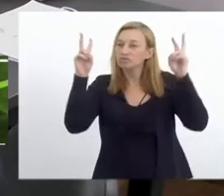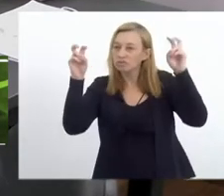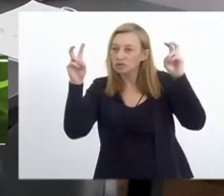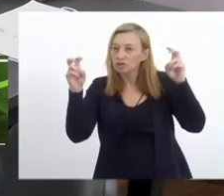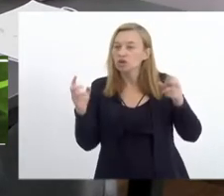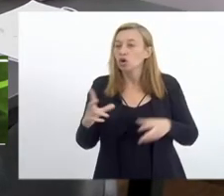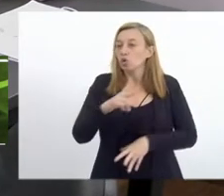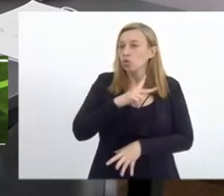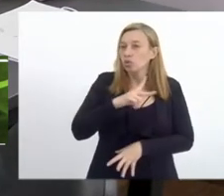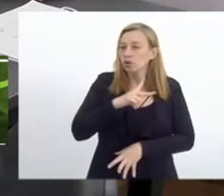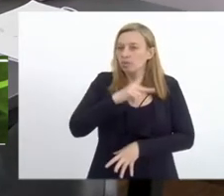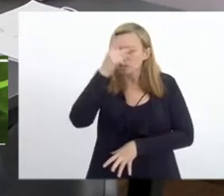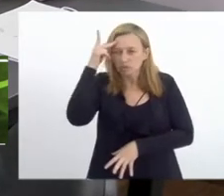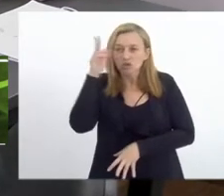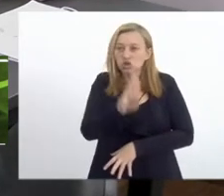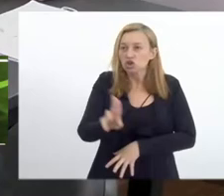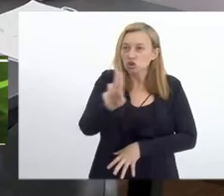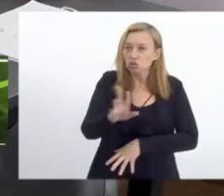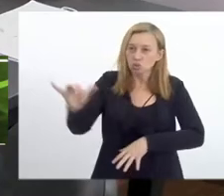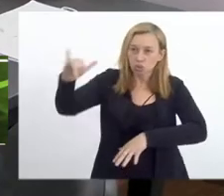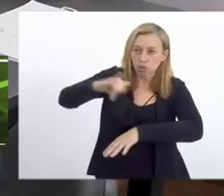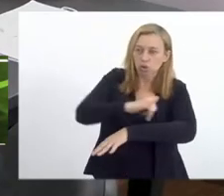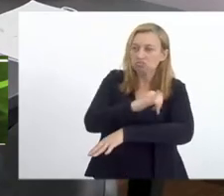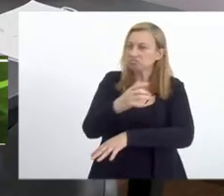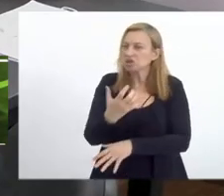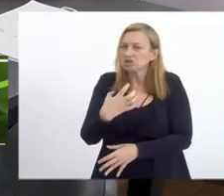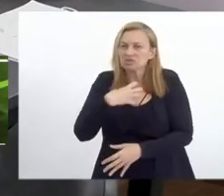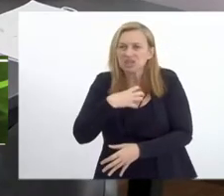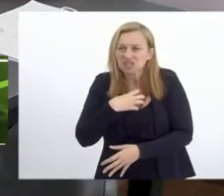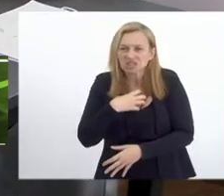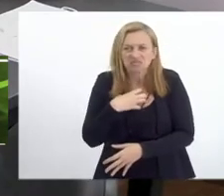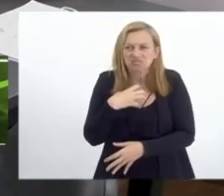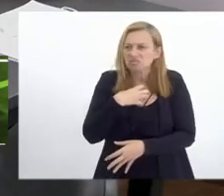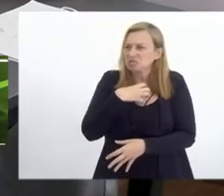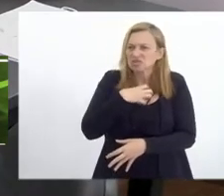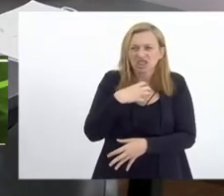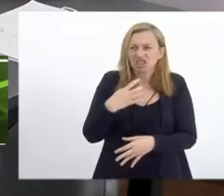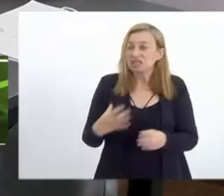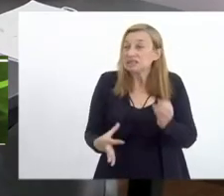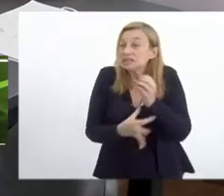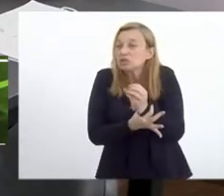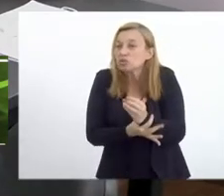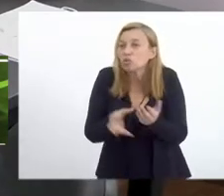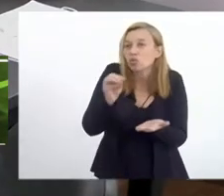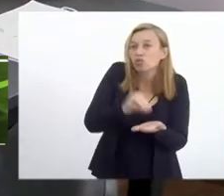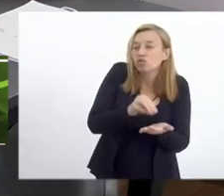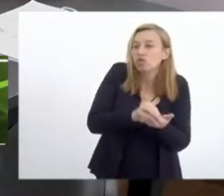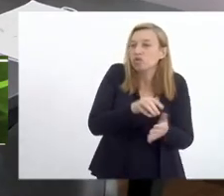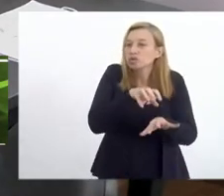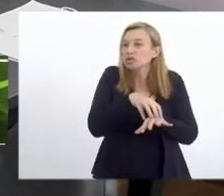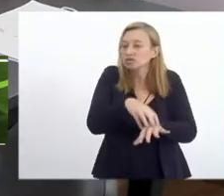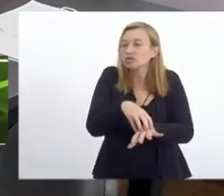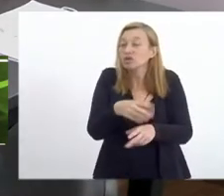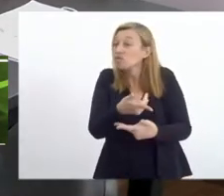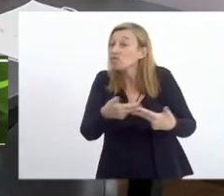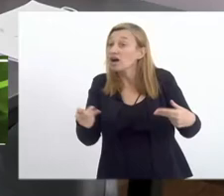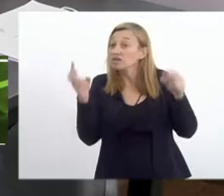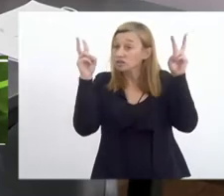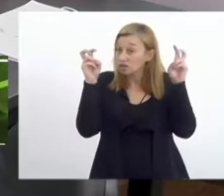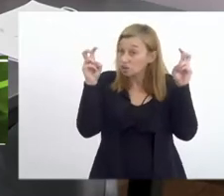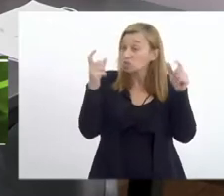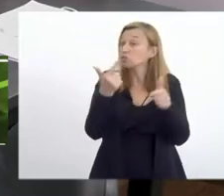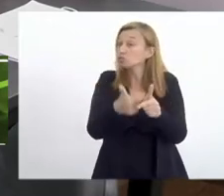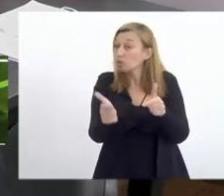o próprio passageiro ele não se sente seguro, falta transporte. Então, assim, são N situações que